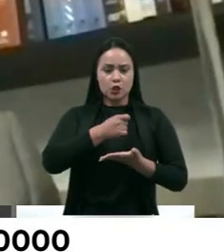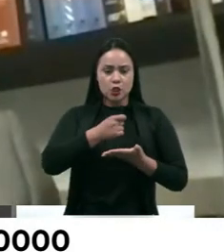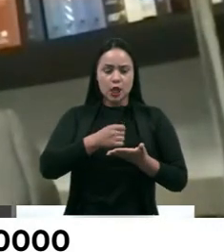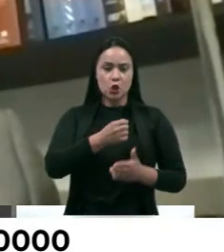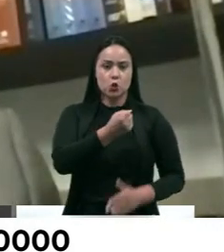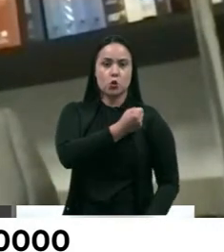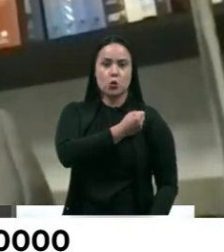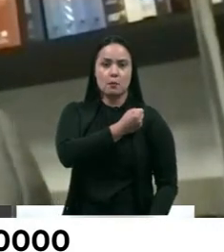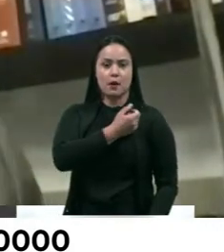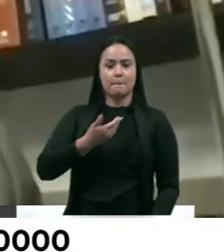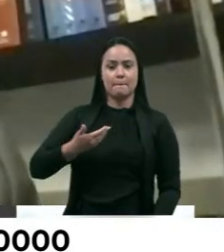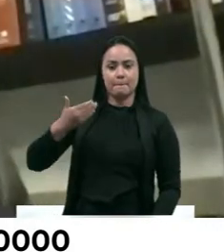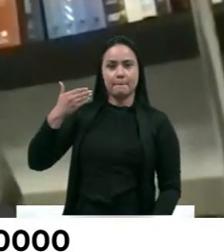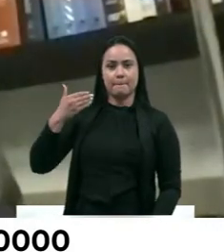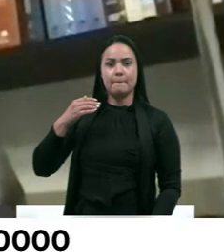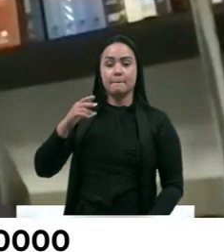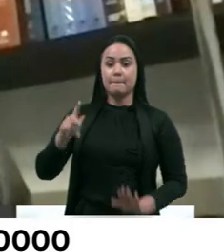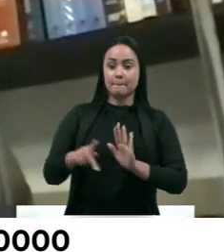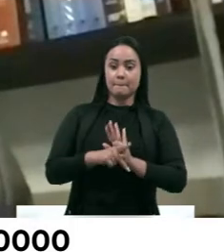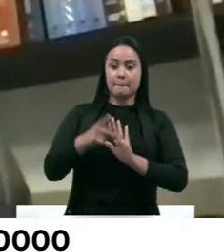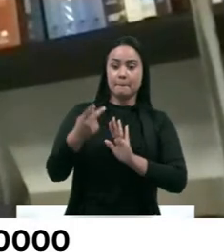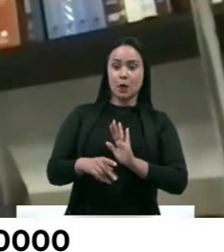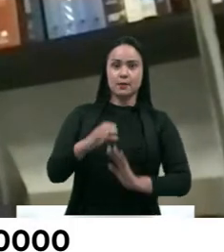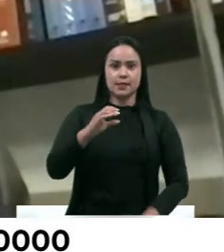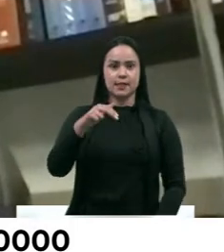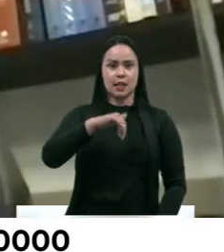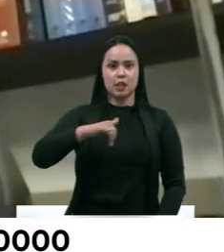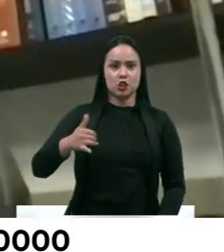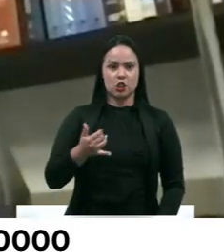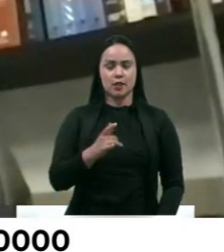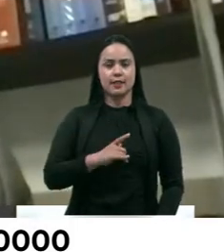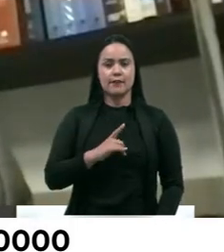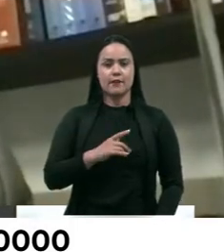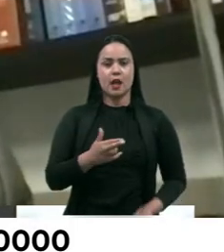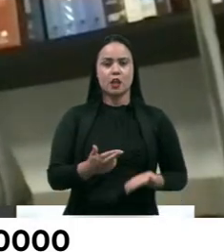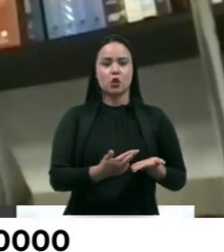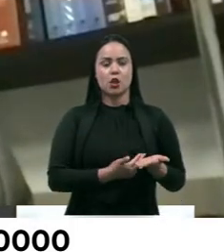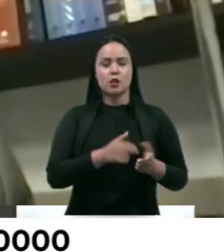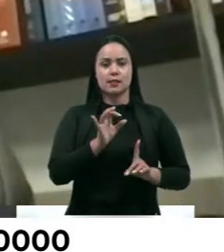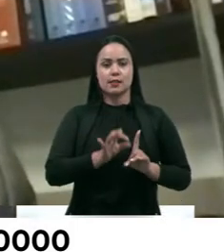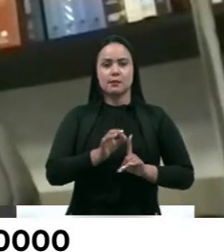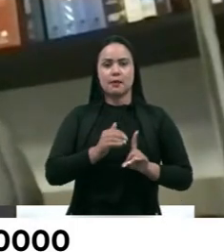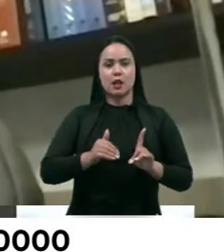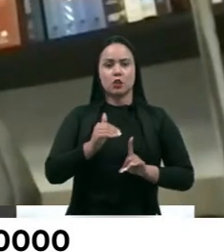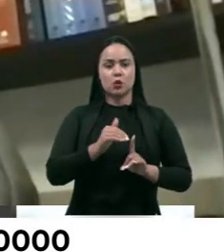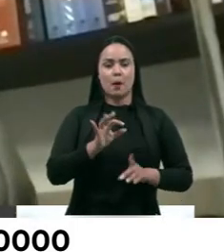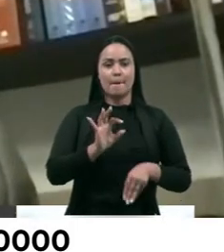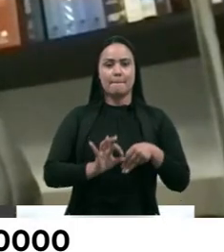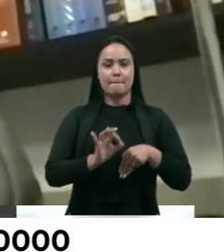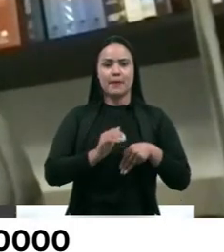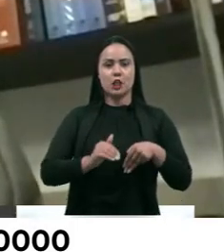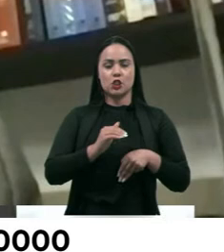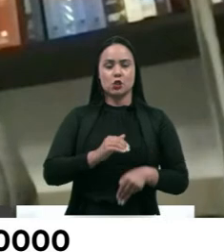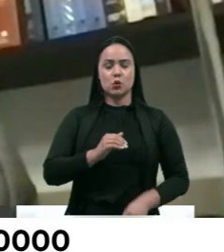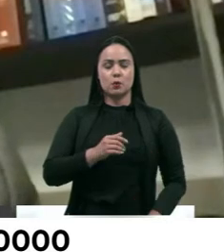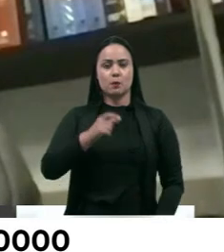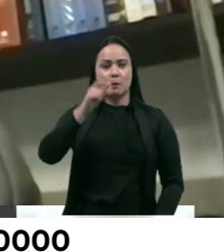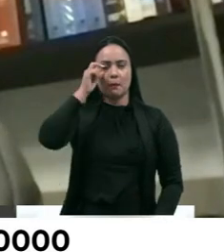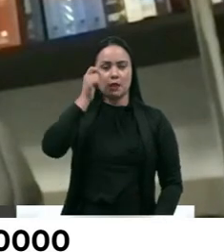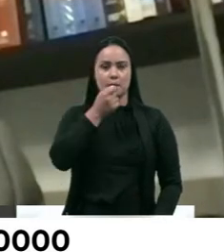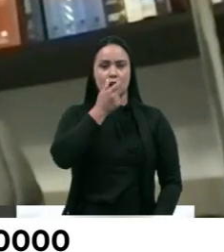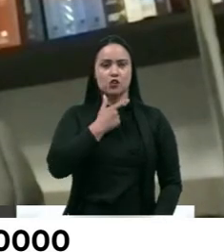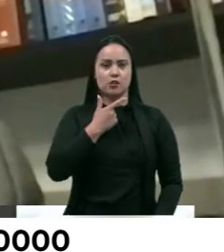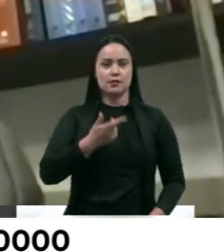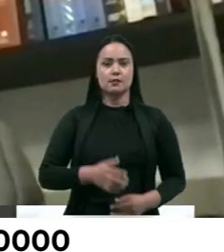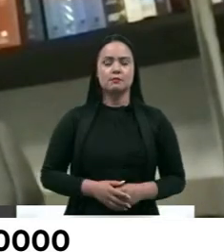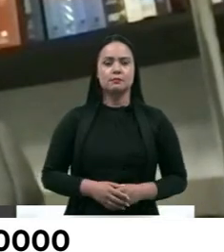número desse precedente do próprio CNJ, onde coube a relatoria do desembargador, do ministro Humberto Martins,